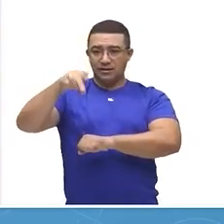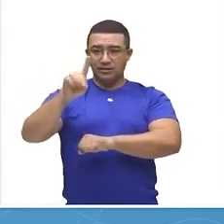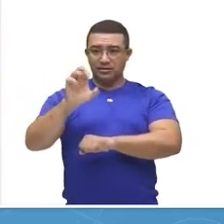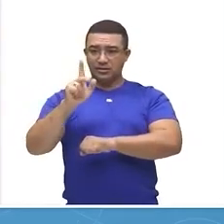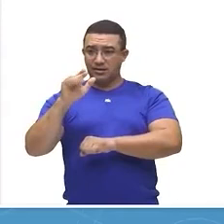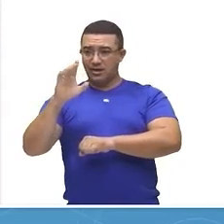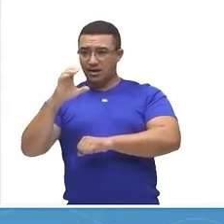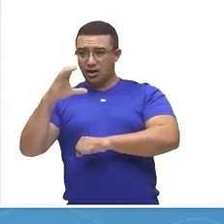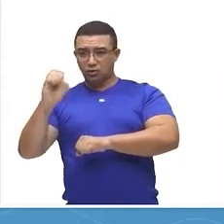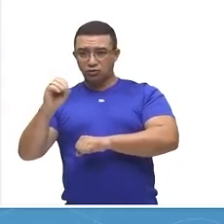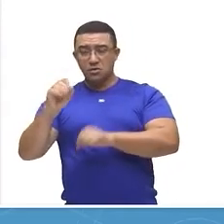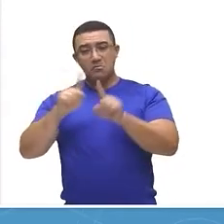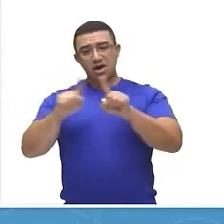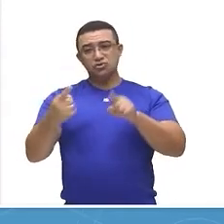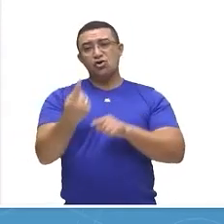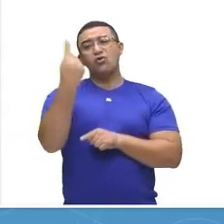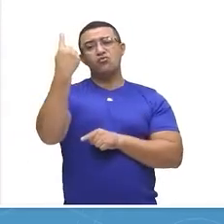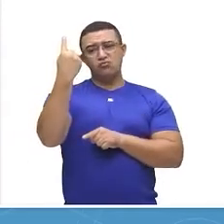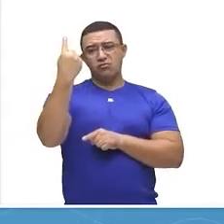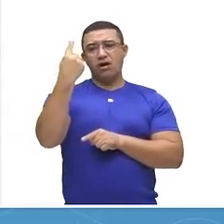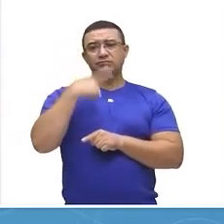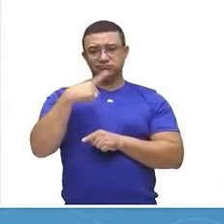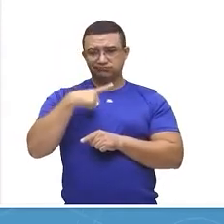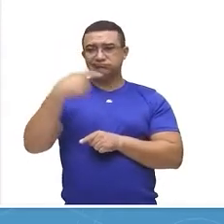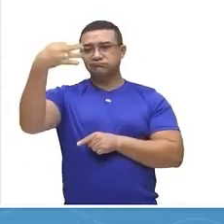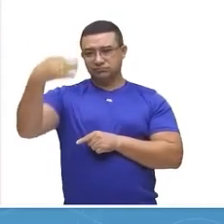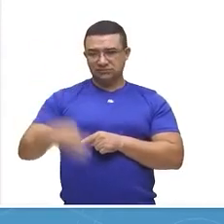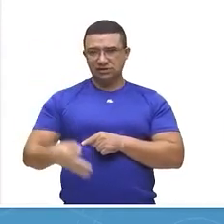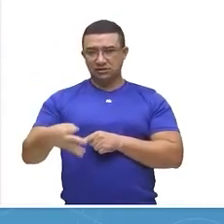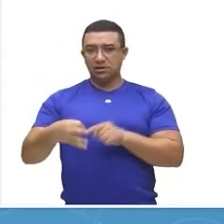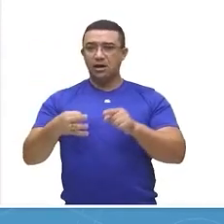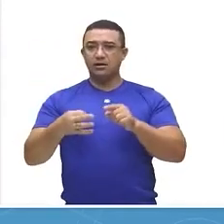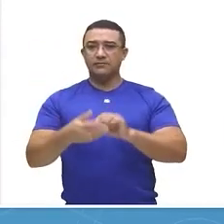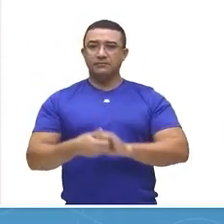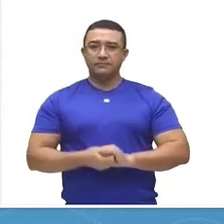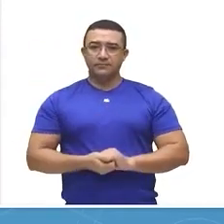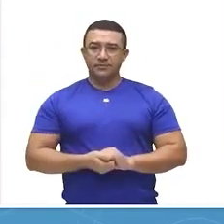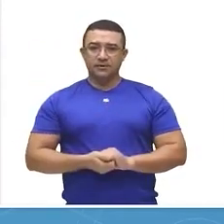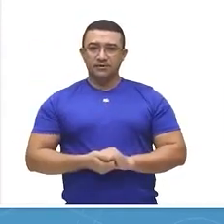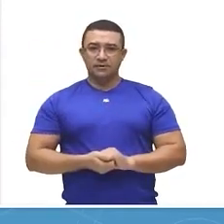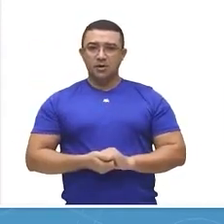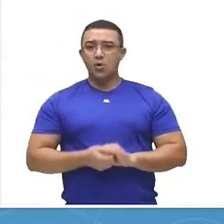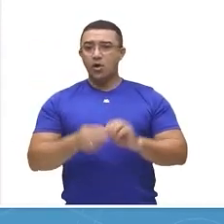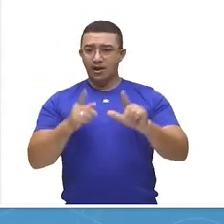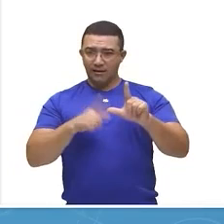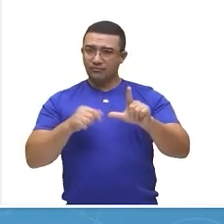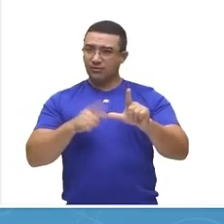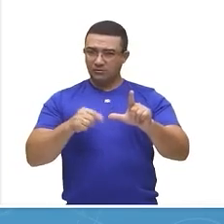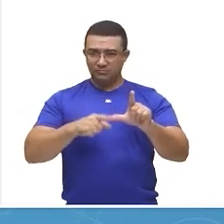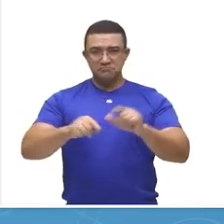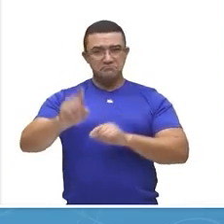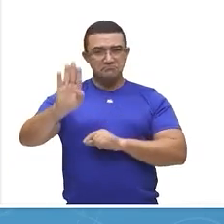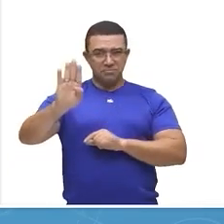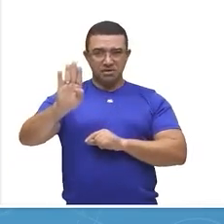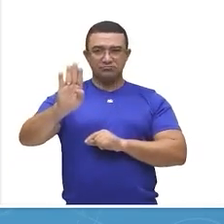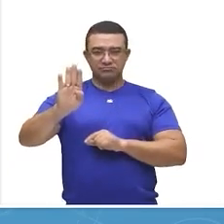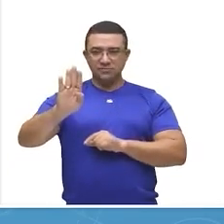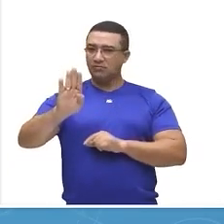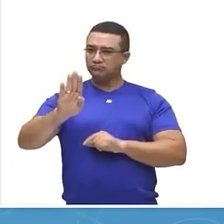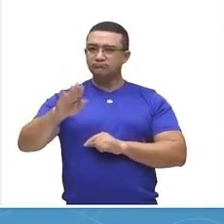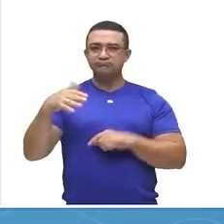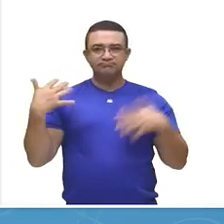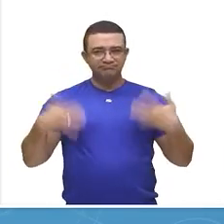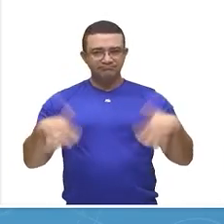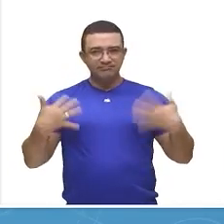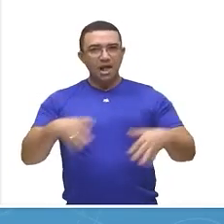preposição. Só tem uma das opções, que é under, né? Que fica na letra B. E foi exatamente essas respostas aí que os alunos trouxeram aqui no